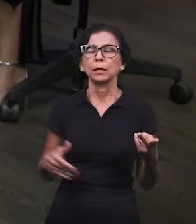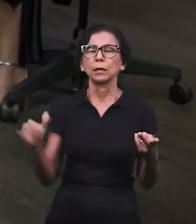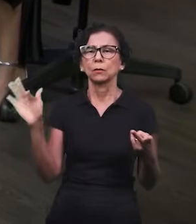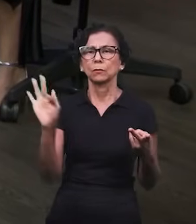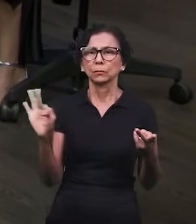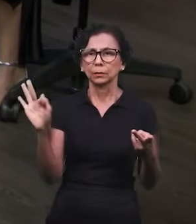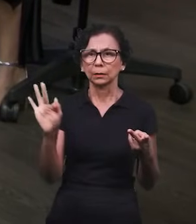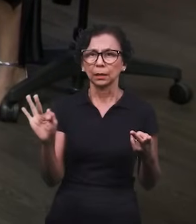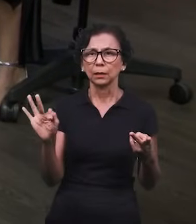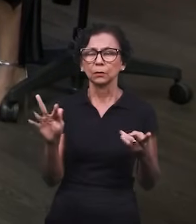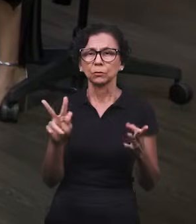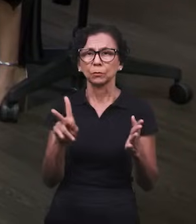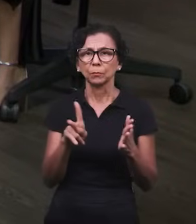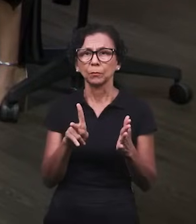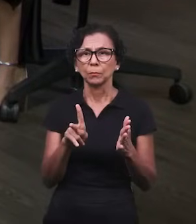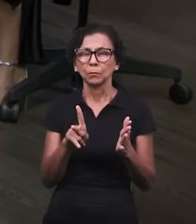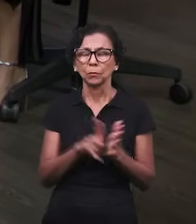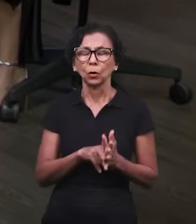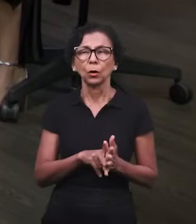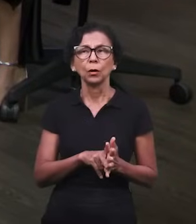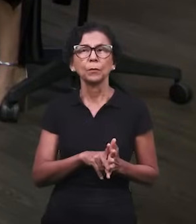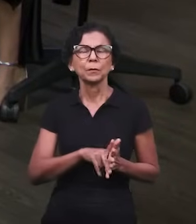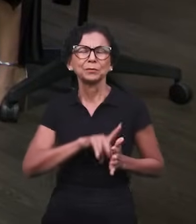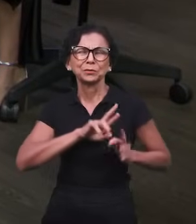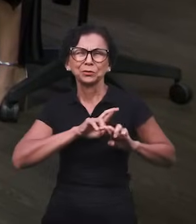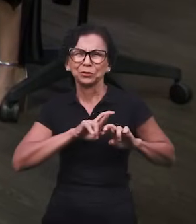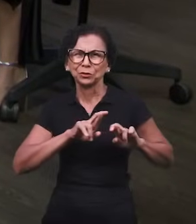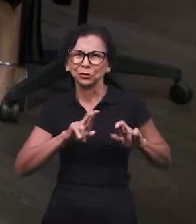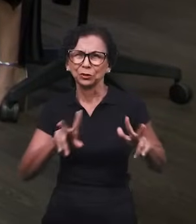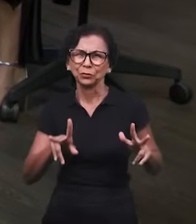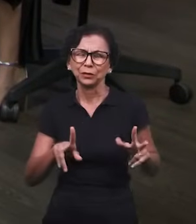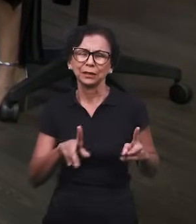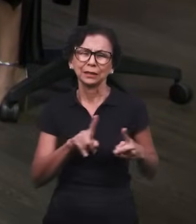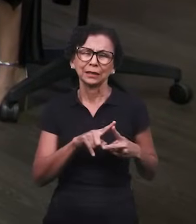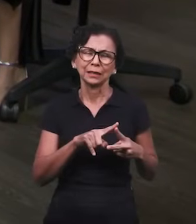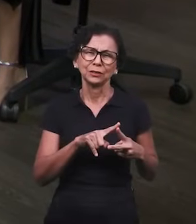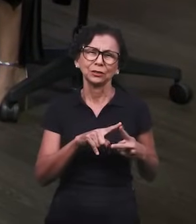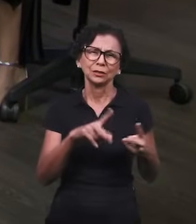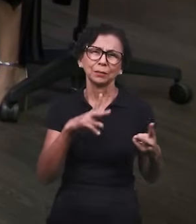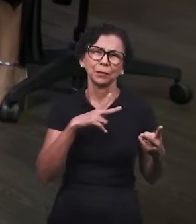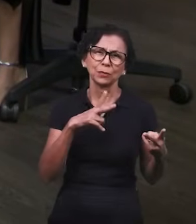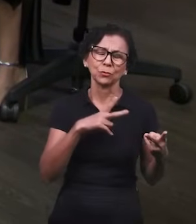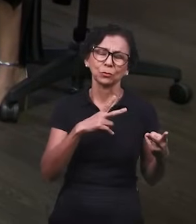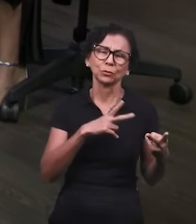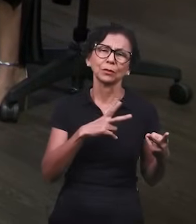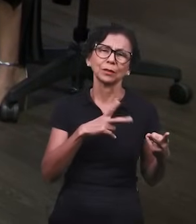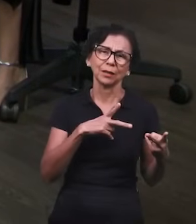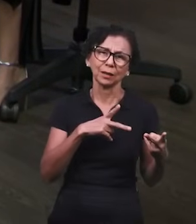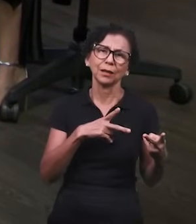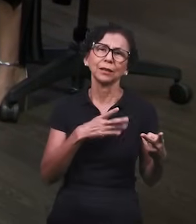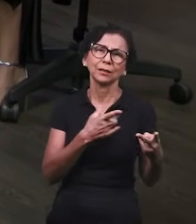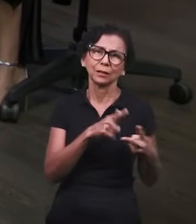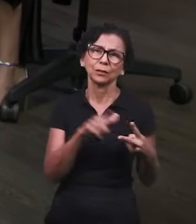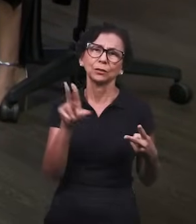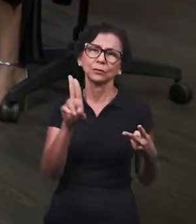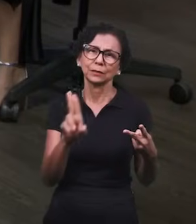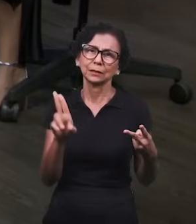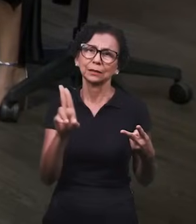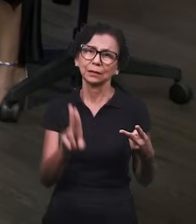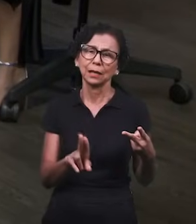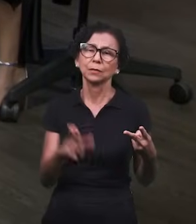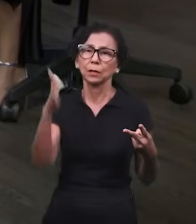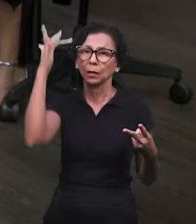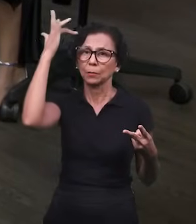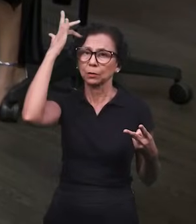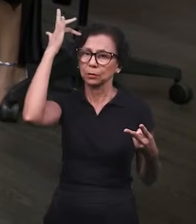já seja um momento em que o aluno tem que amadurecer na marra. Uhum. Mas a universidade pública cada vez